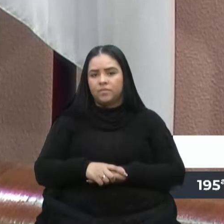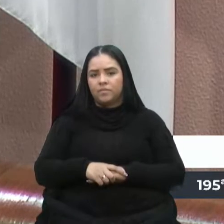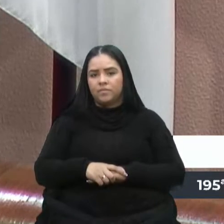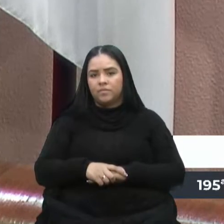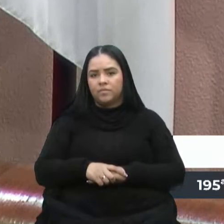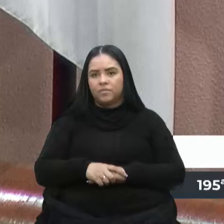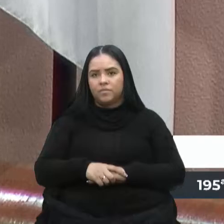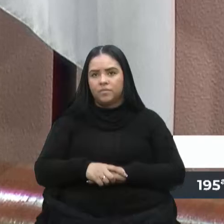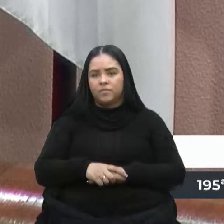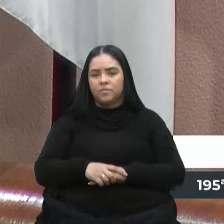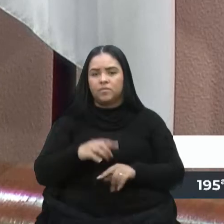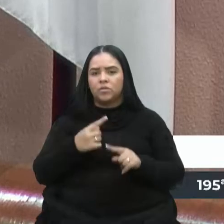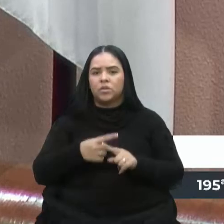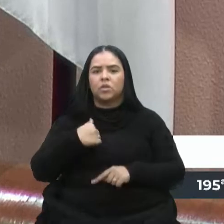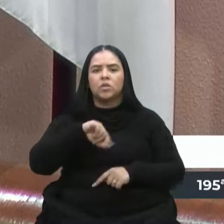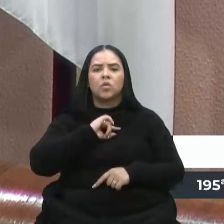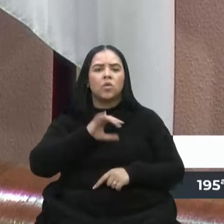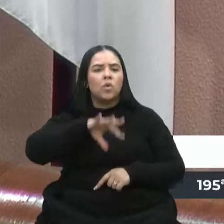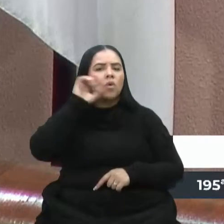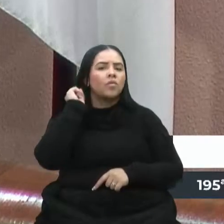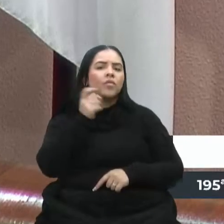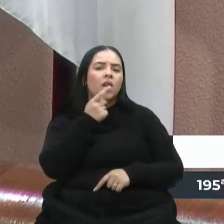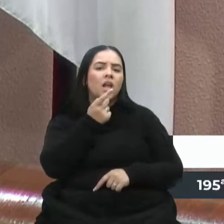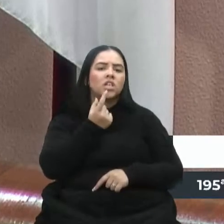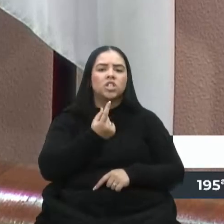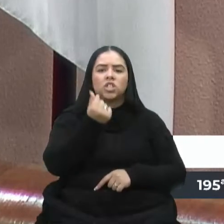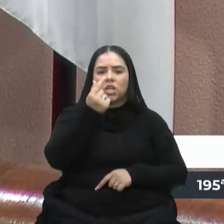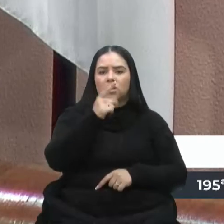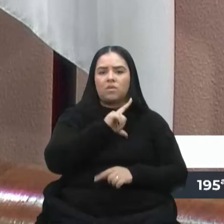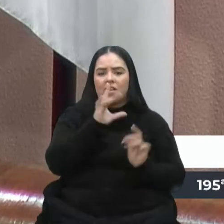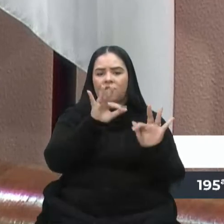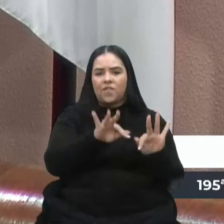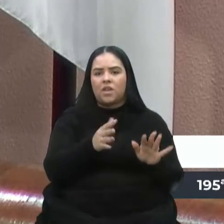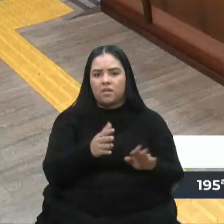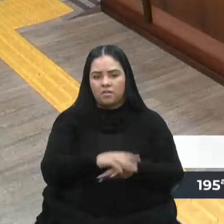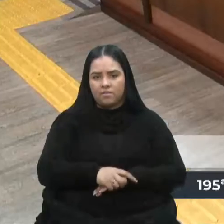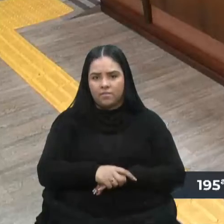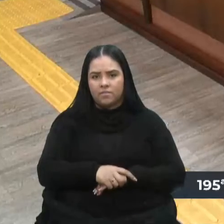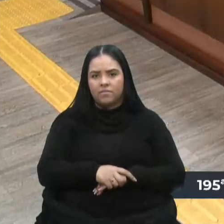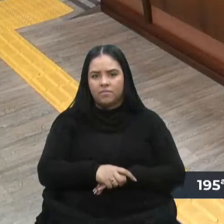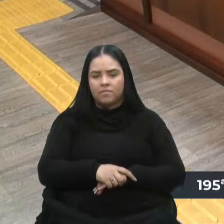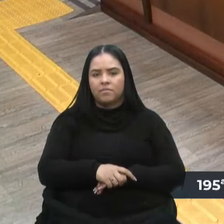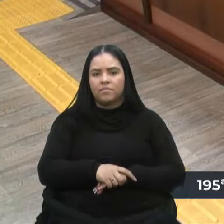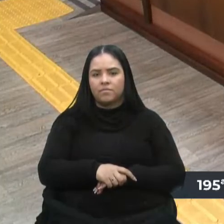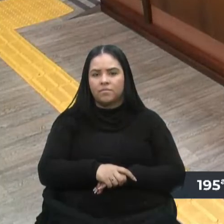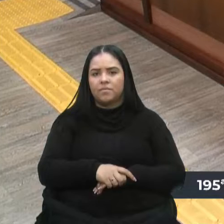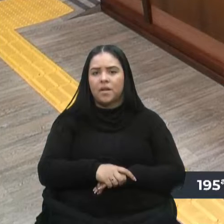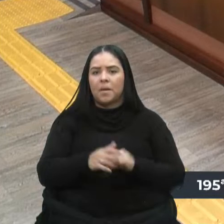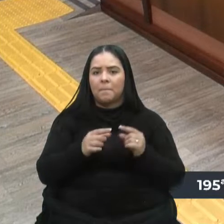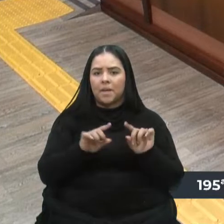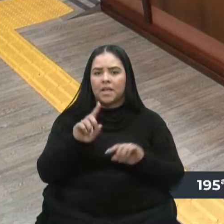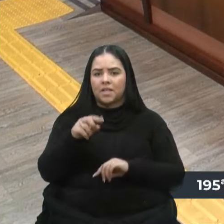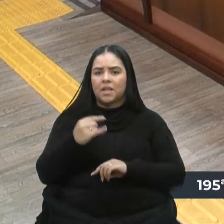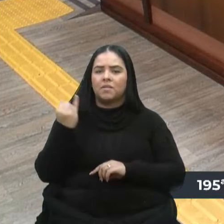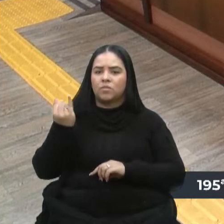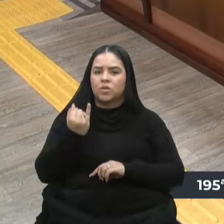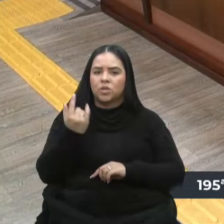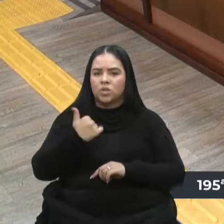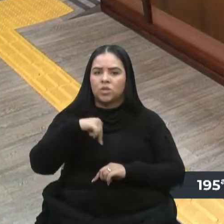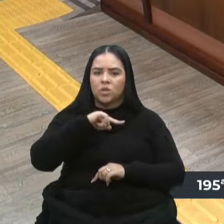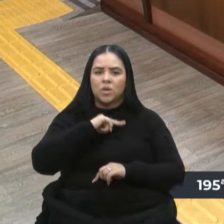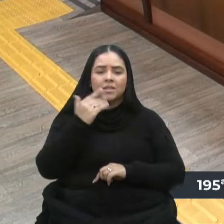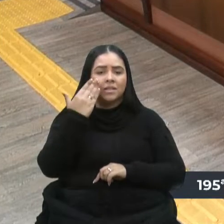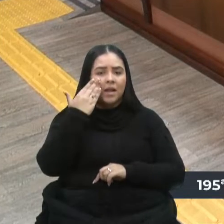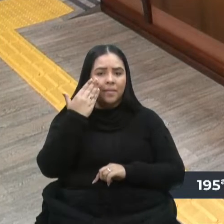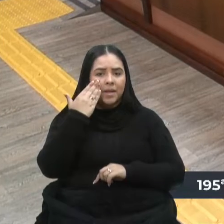Porque a gente escuta muito falar aqui que o dinheiro tem fim, né? Que é cobertor curto. Então é importante que nós saibamos